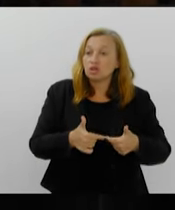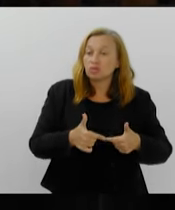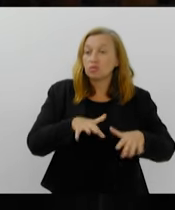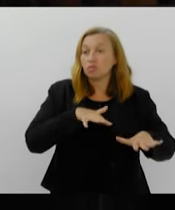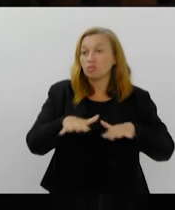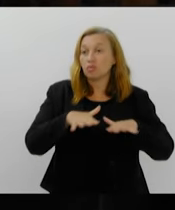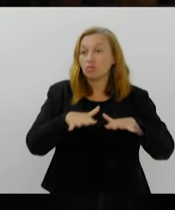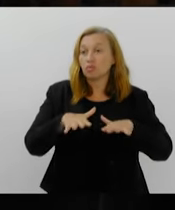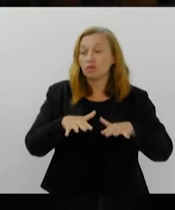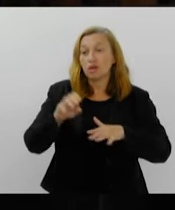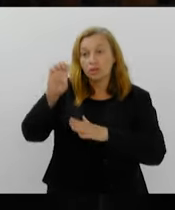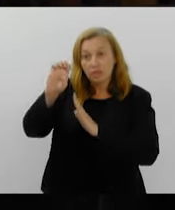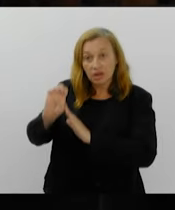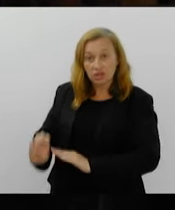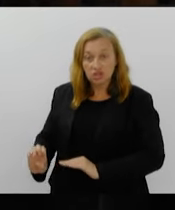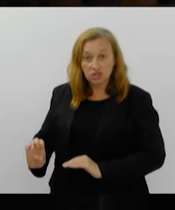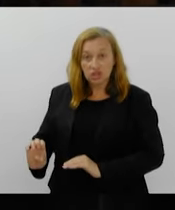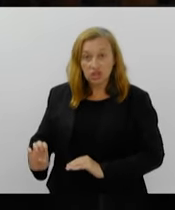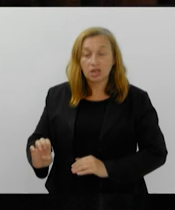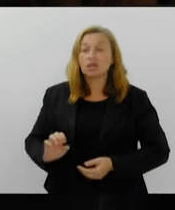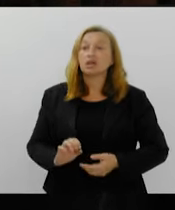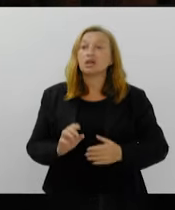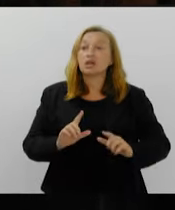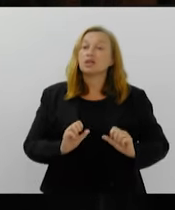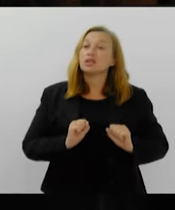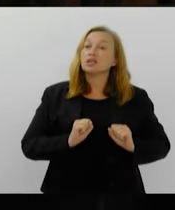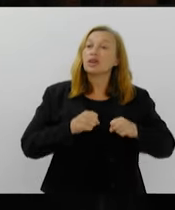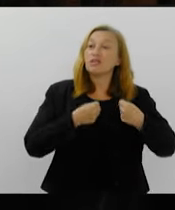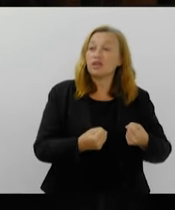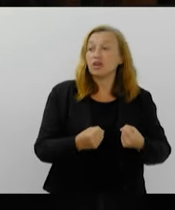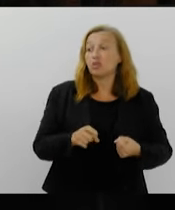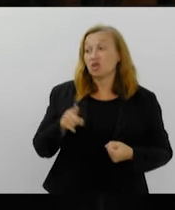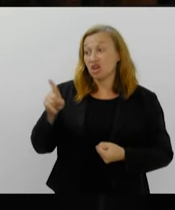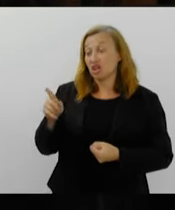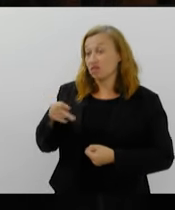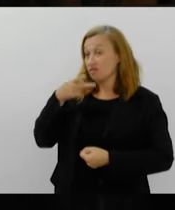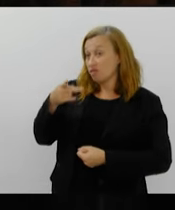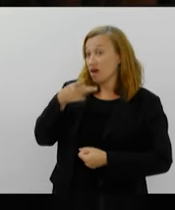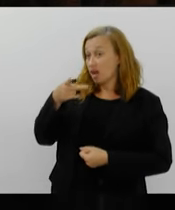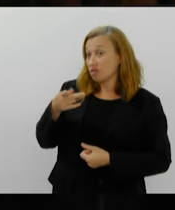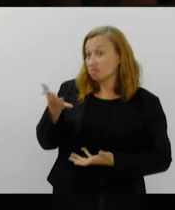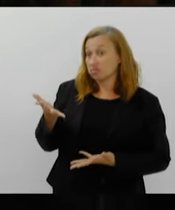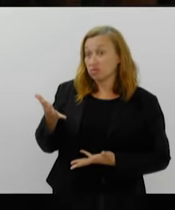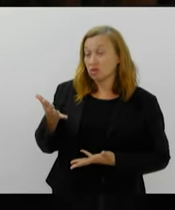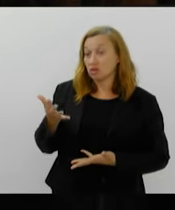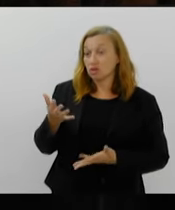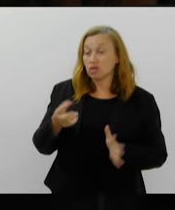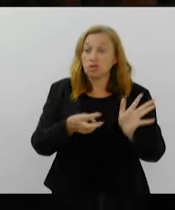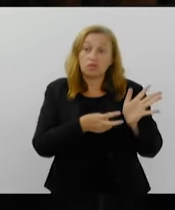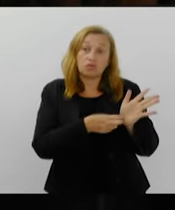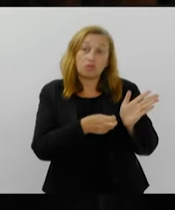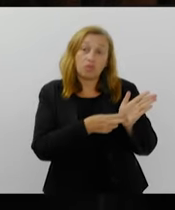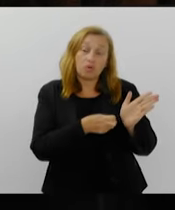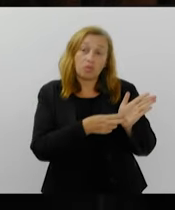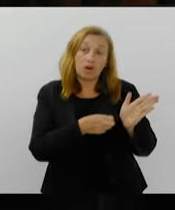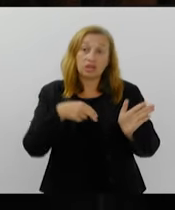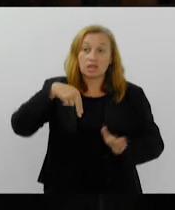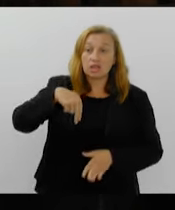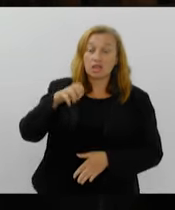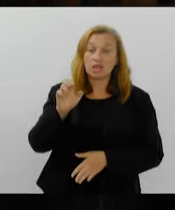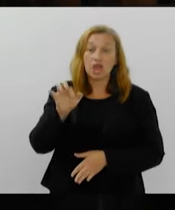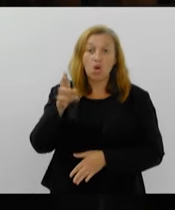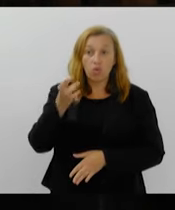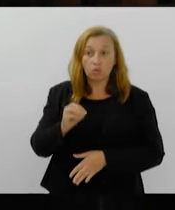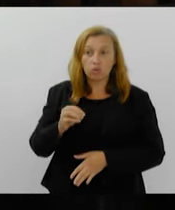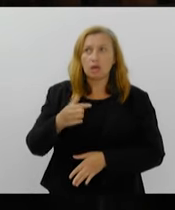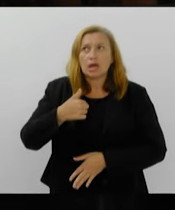pela esquerda em defesa do que eles chamam de vocabulário neutro o que